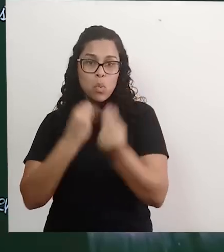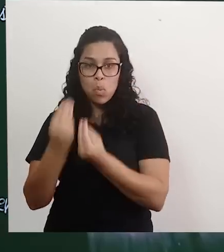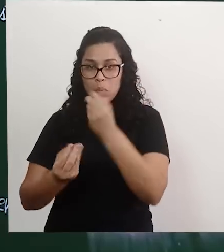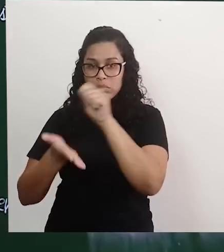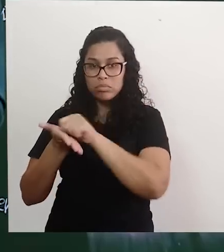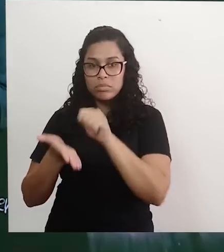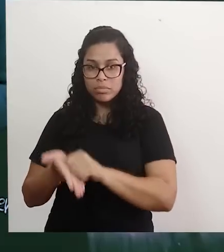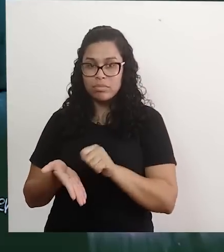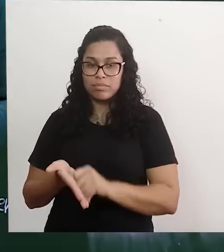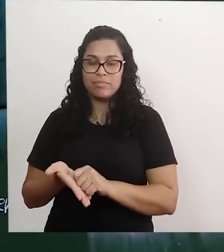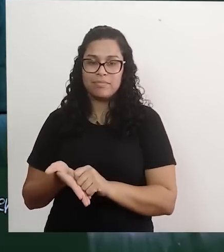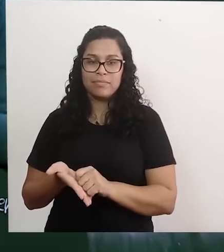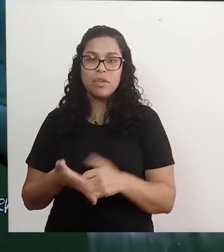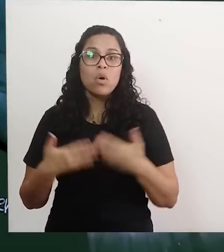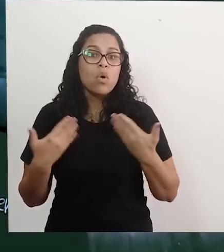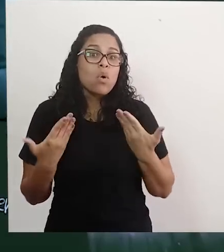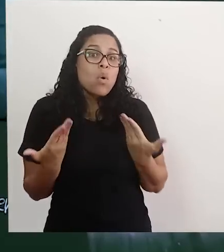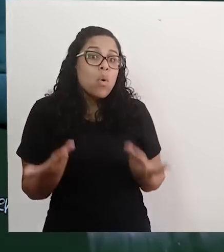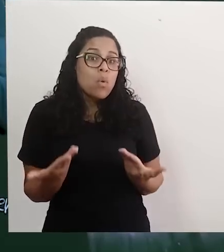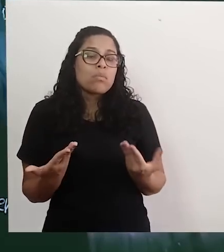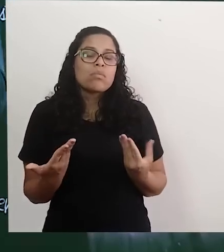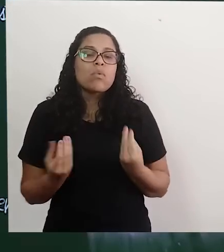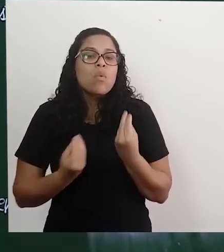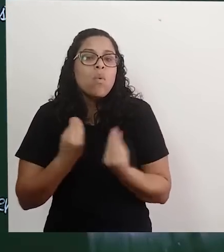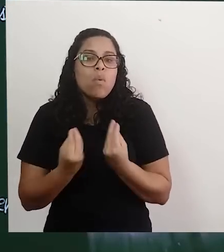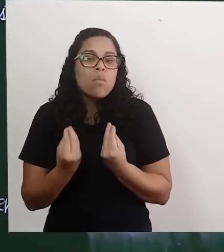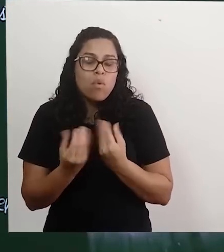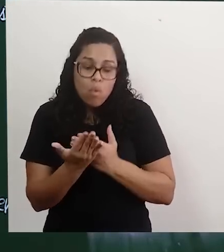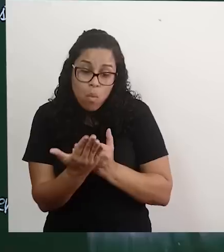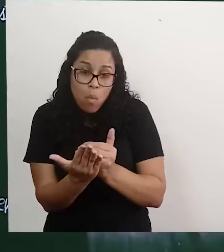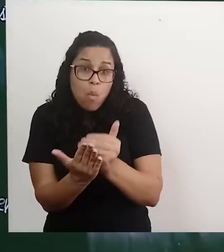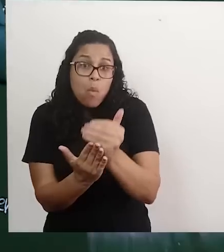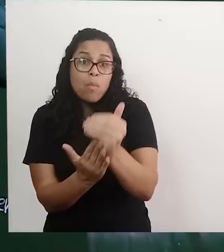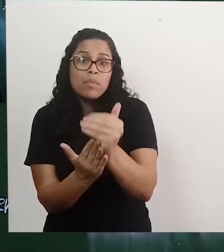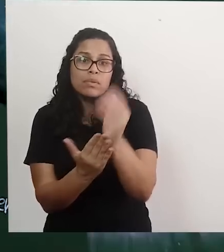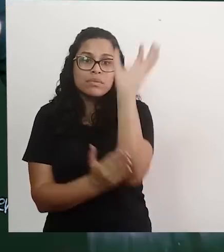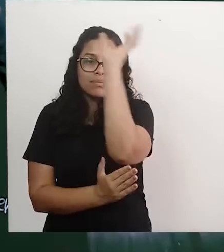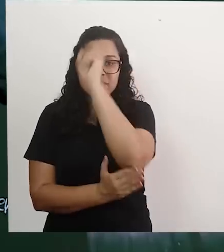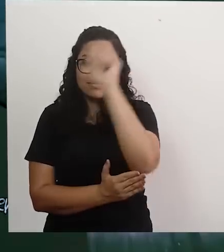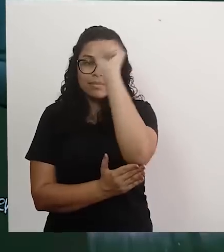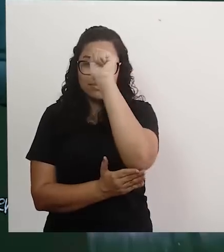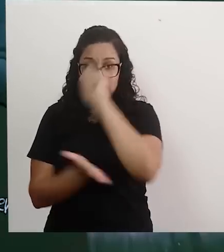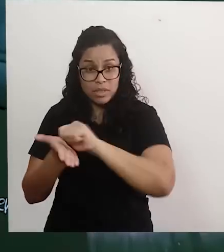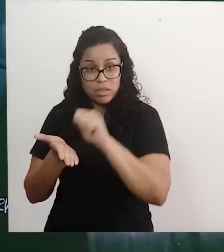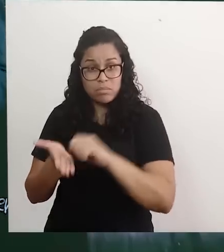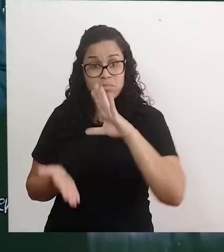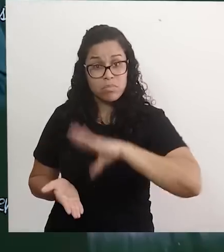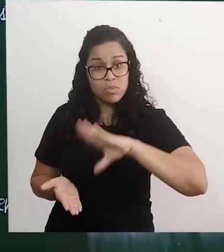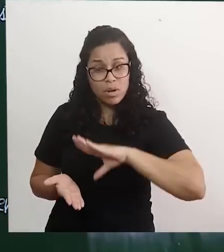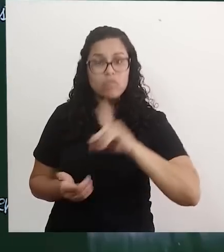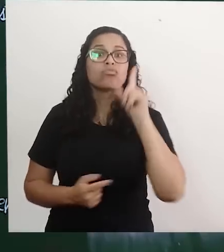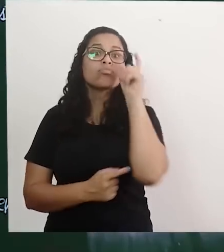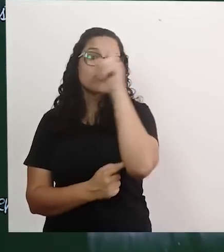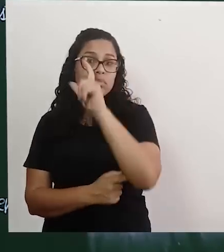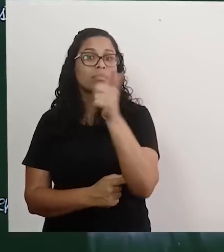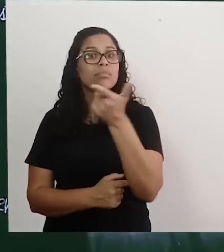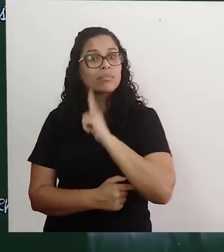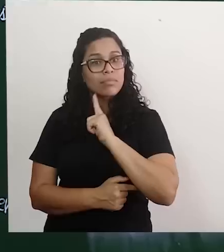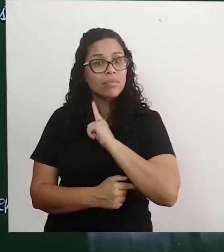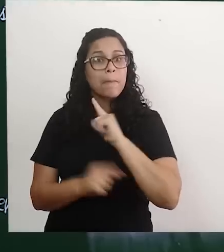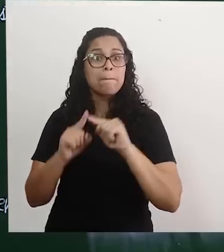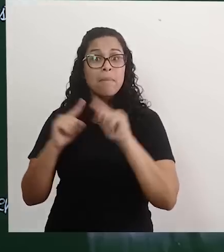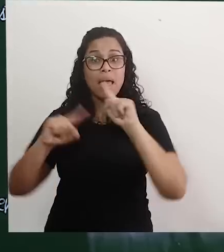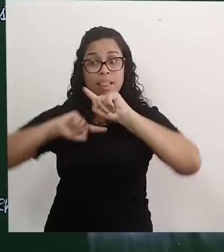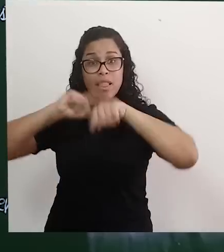como você ouve. Quando a gente começa a aprender a língua, isso acontece, essa reprodução, mas aos poucos você tem que dominar as regras. Como a gente fala às